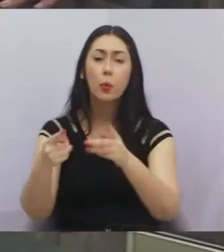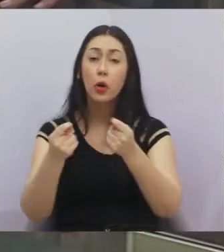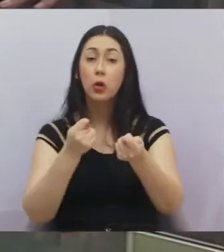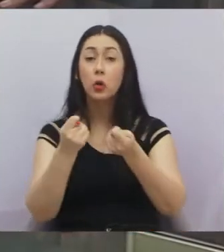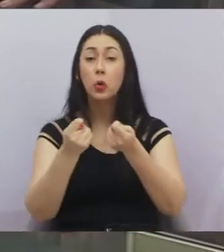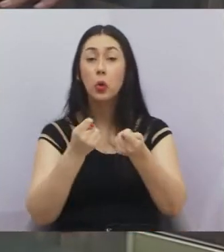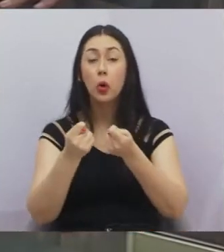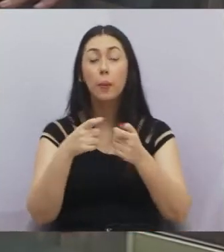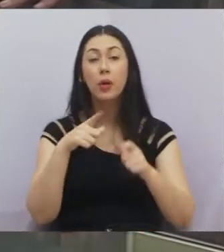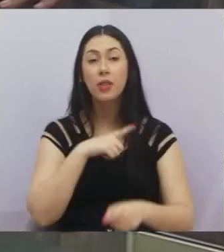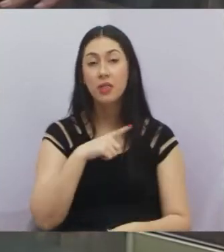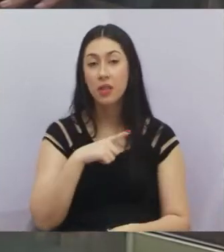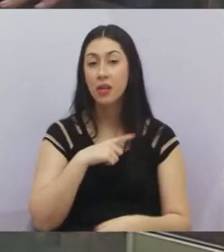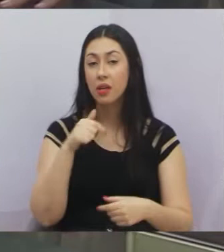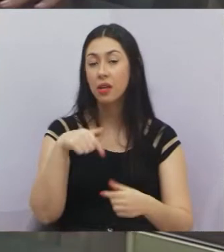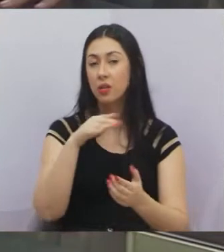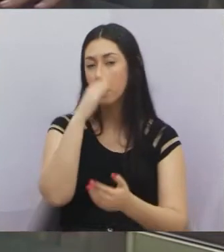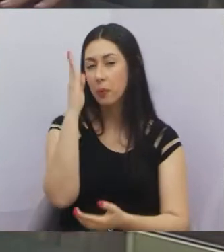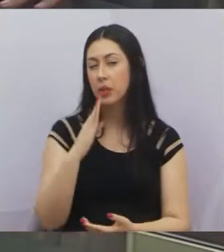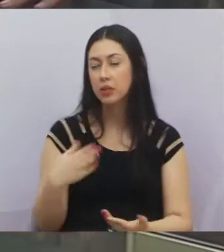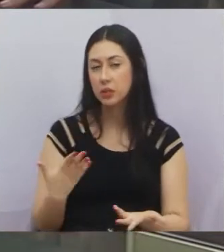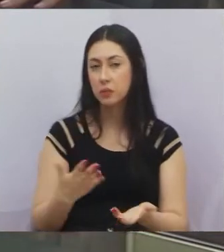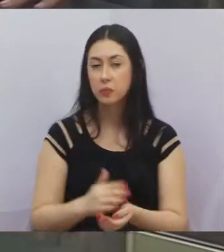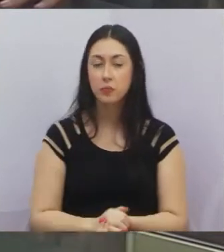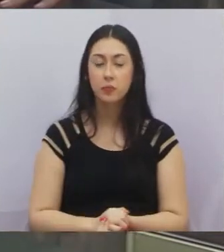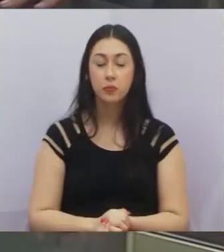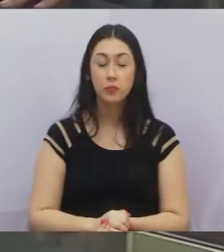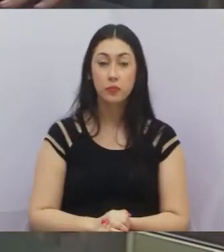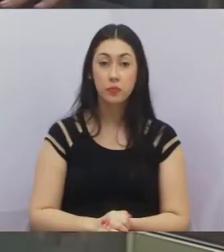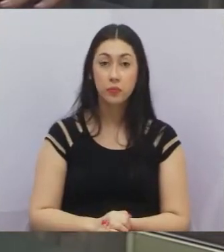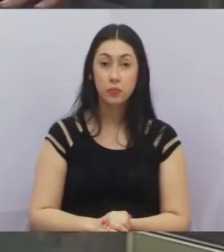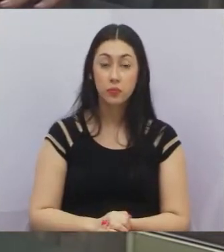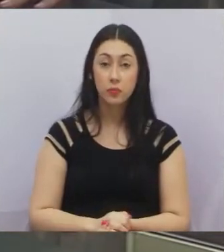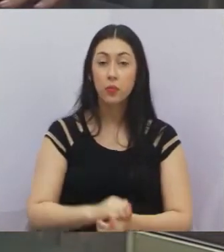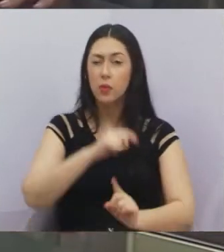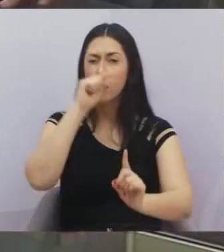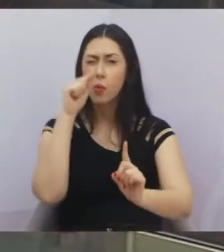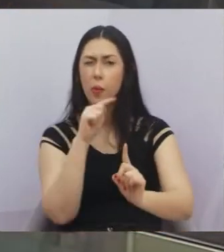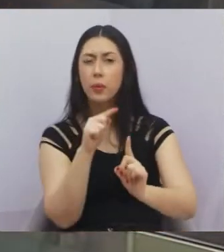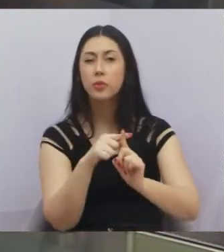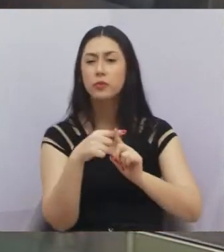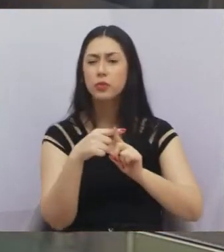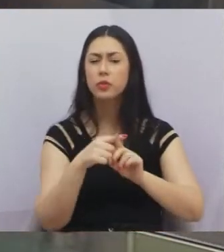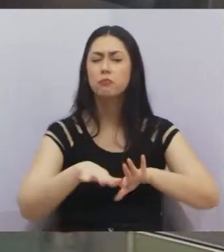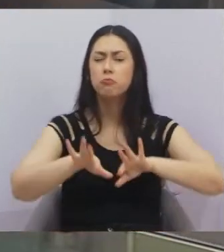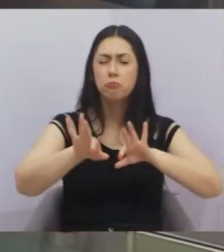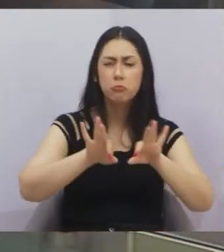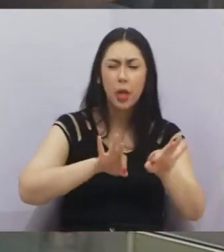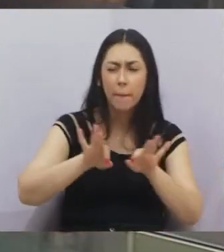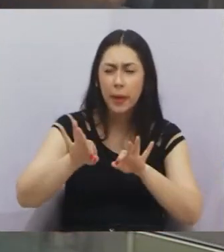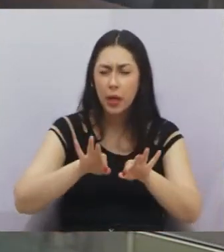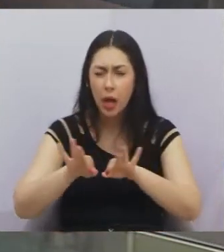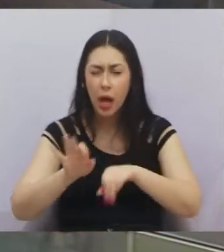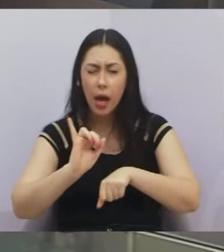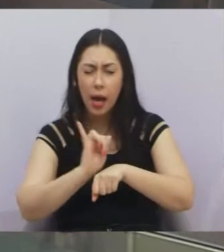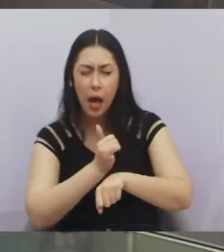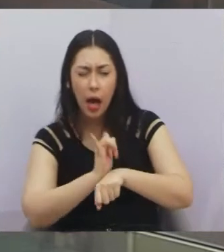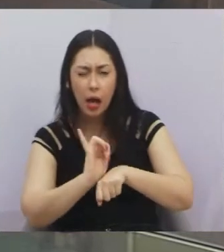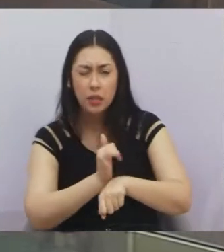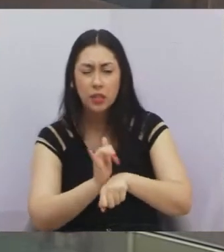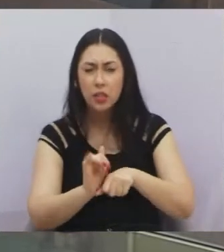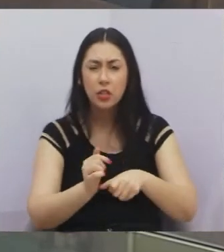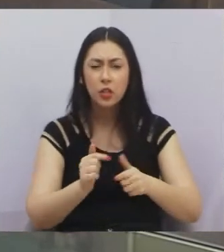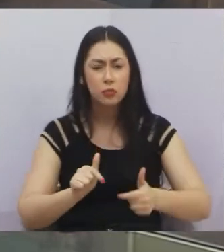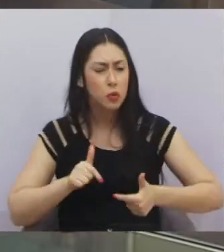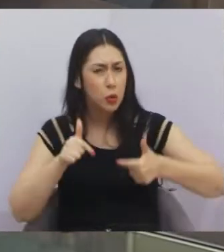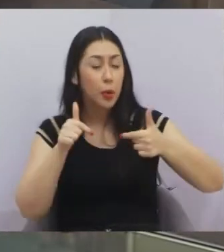na reprodução do racismo, por exemplo, aqui, a fim de desenhar estratégias eficazes para o seu